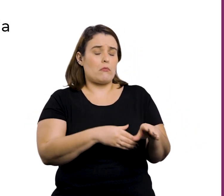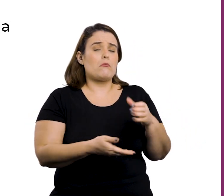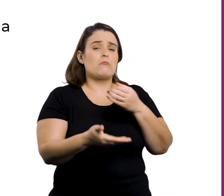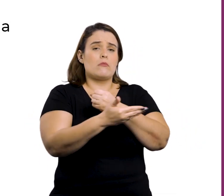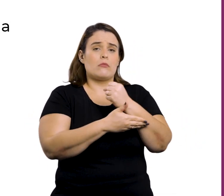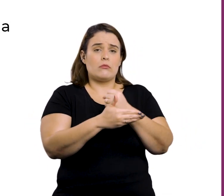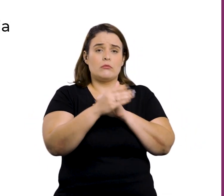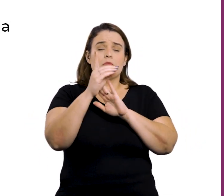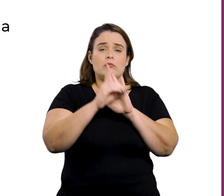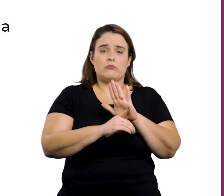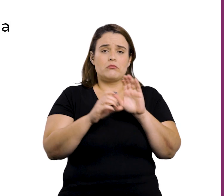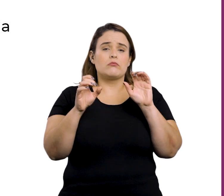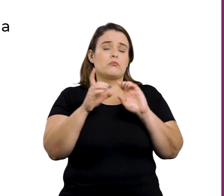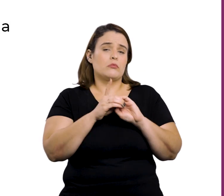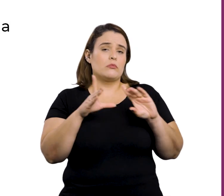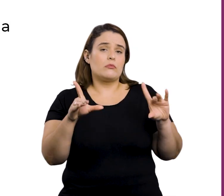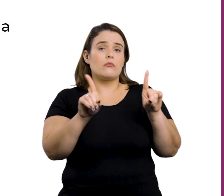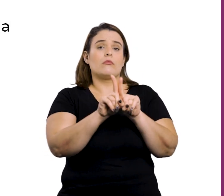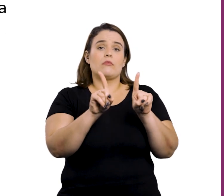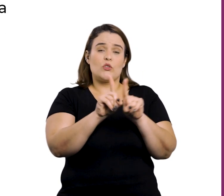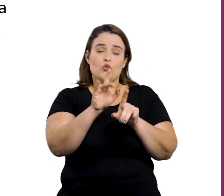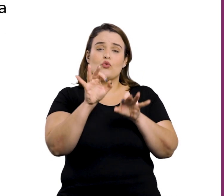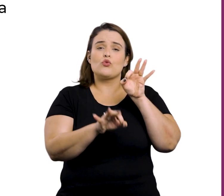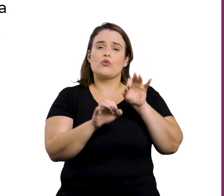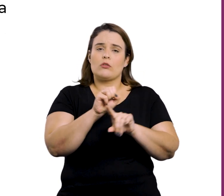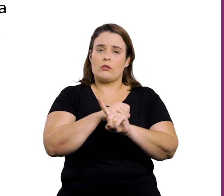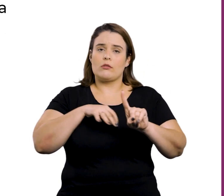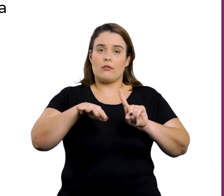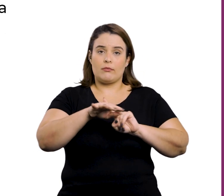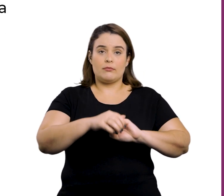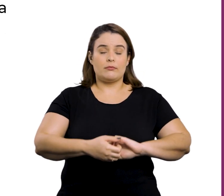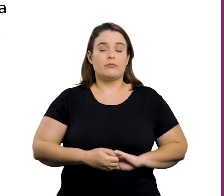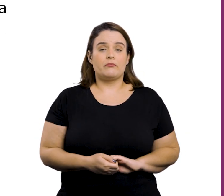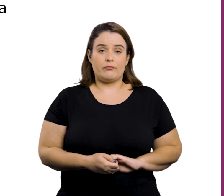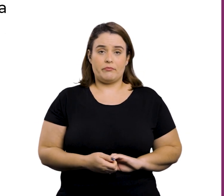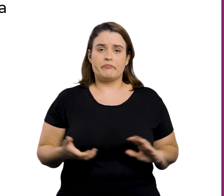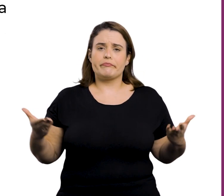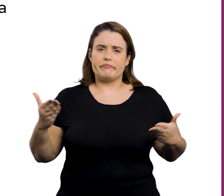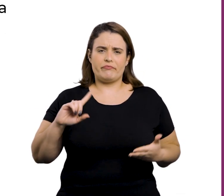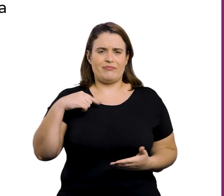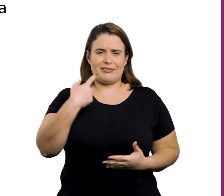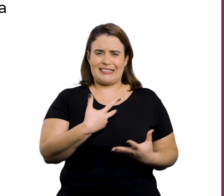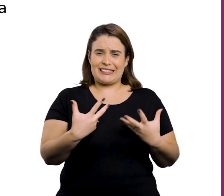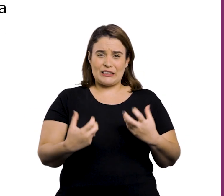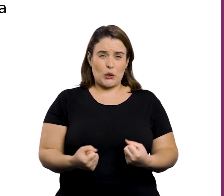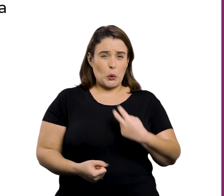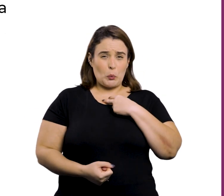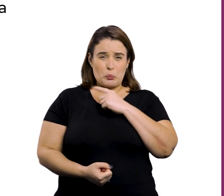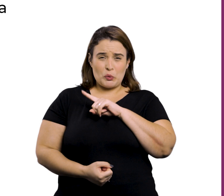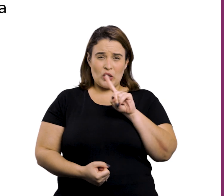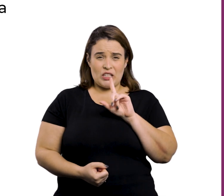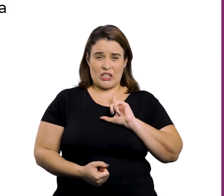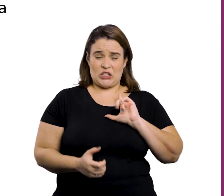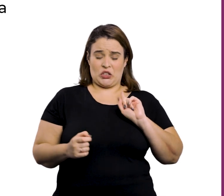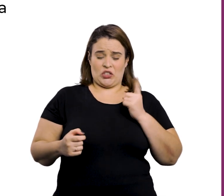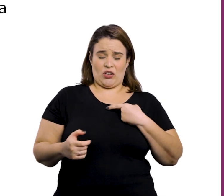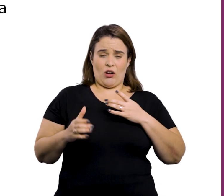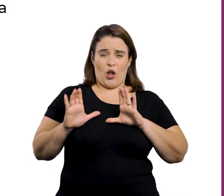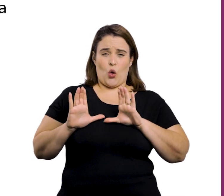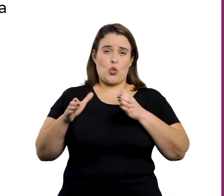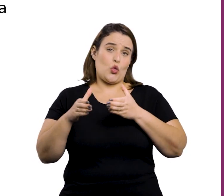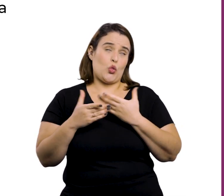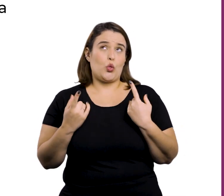para a democracia e a justiça social. Agora, não podemos aceitar que nos definam como a turma do